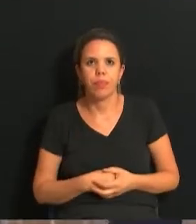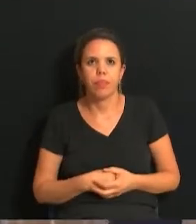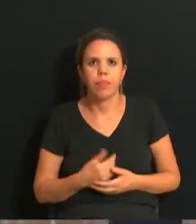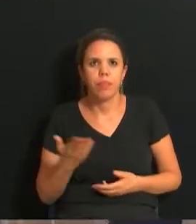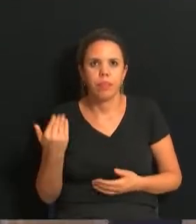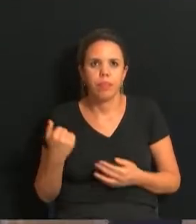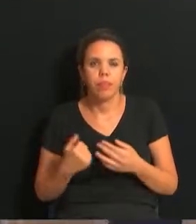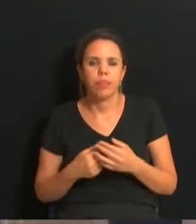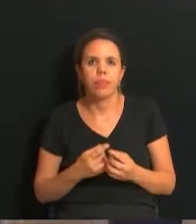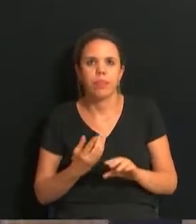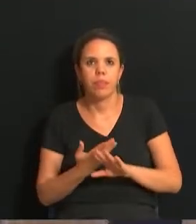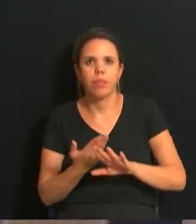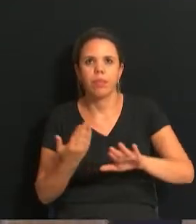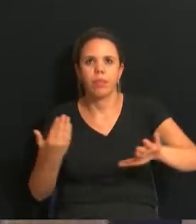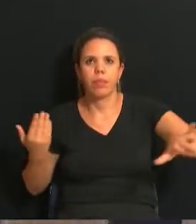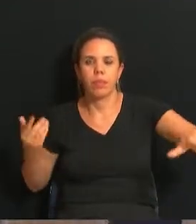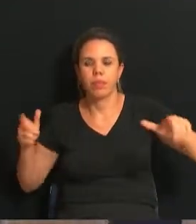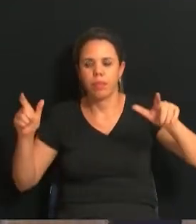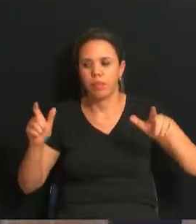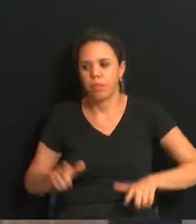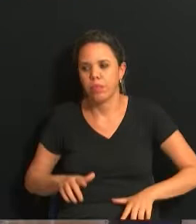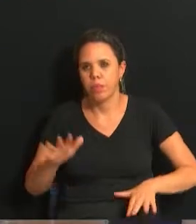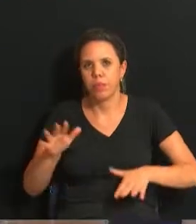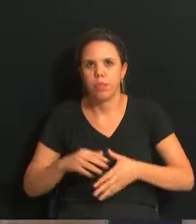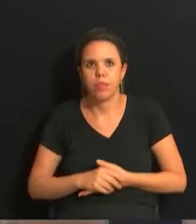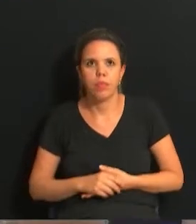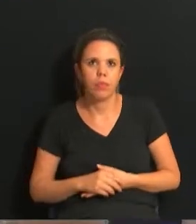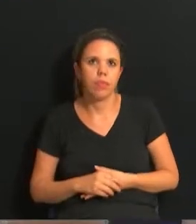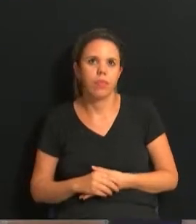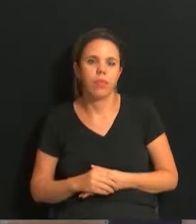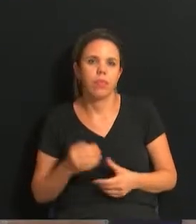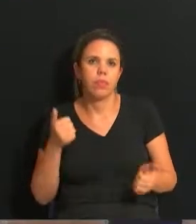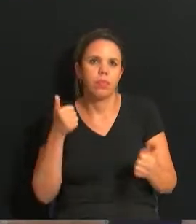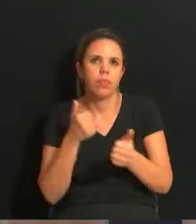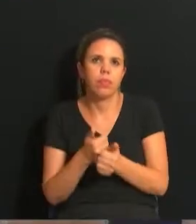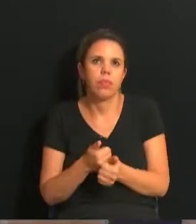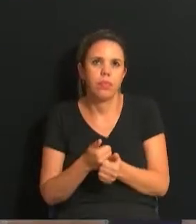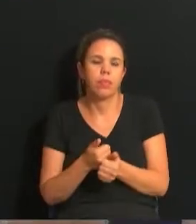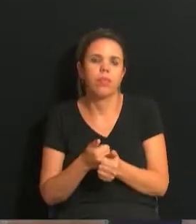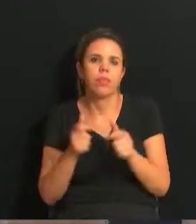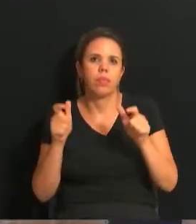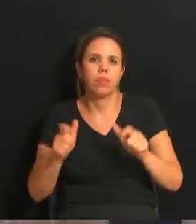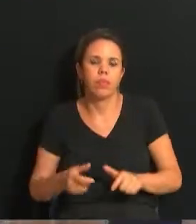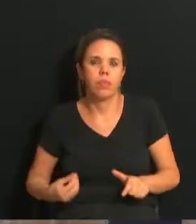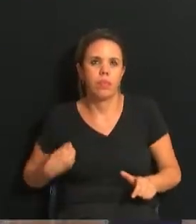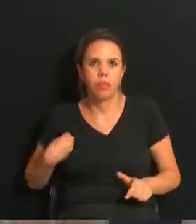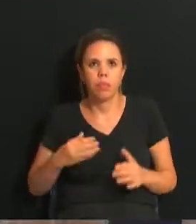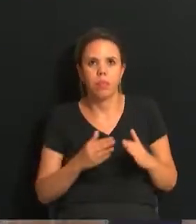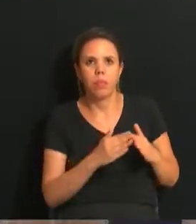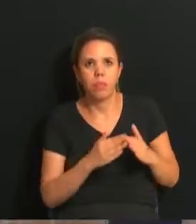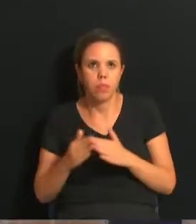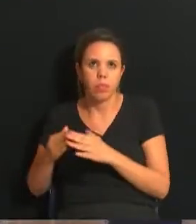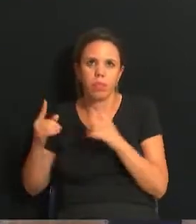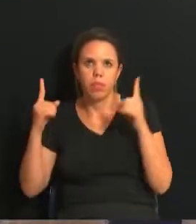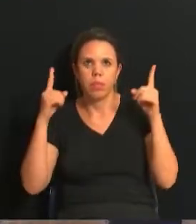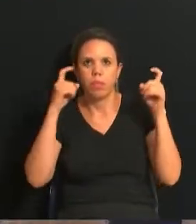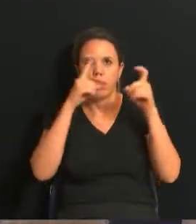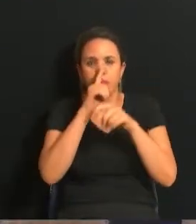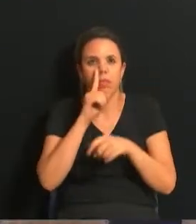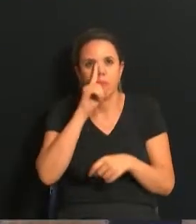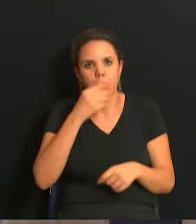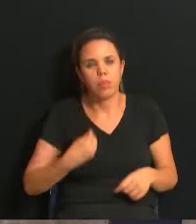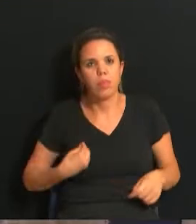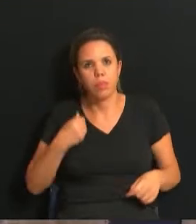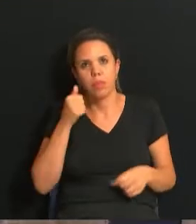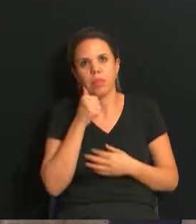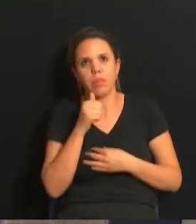o afastamento do território, muitas vezes, quando está muito perto do território, da vida dos vizinhos, isso pode colocar em risco a vida da mulher, porque